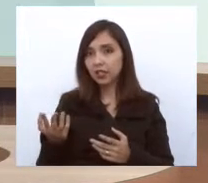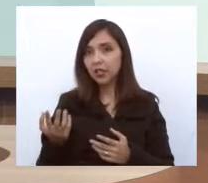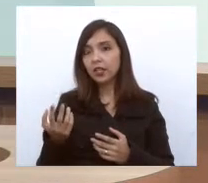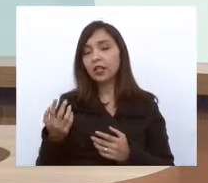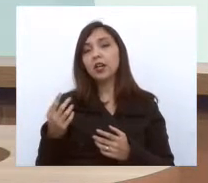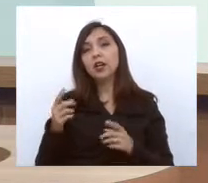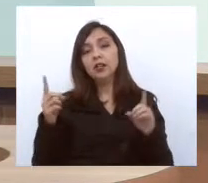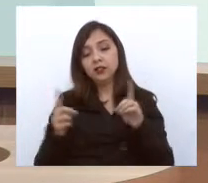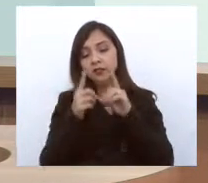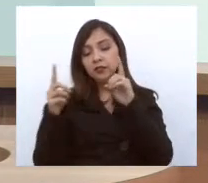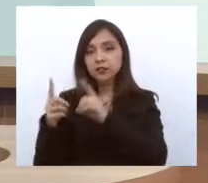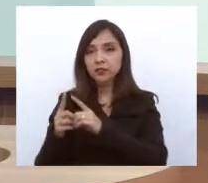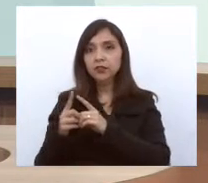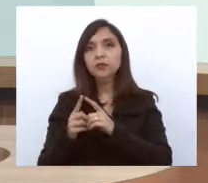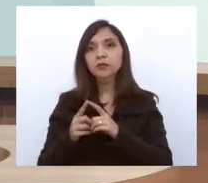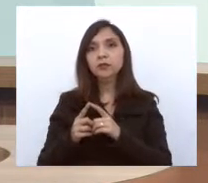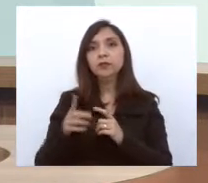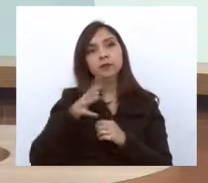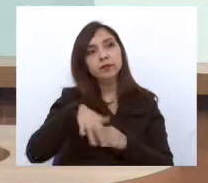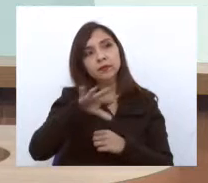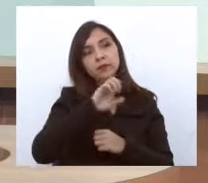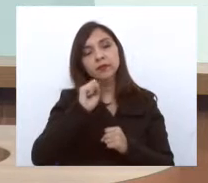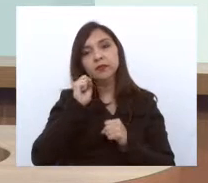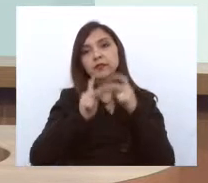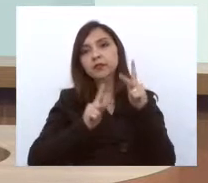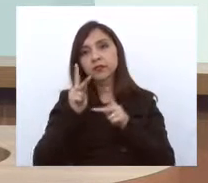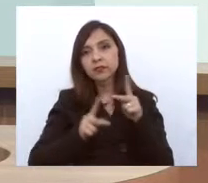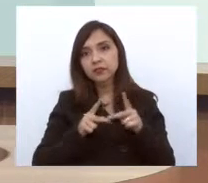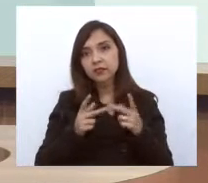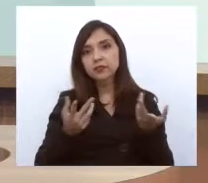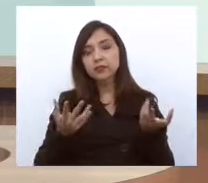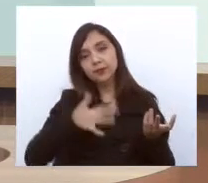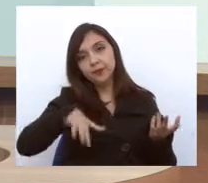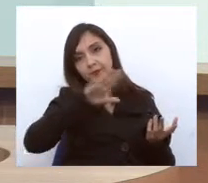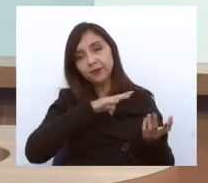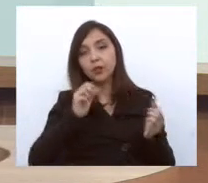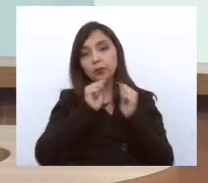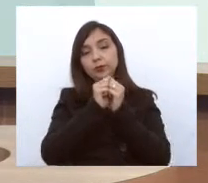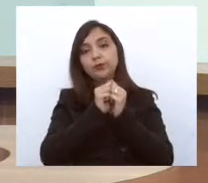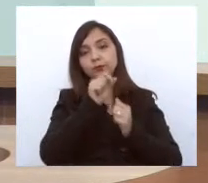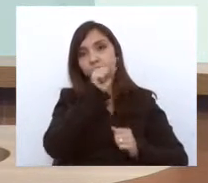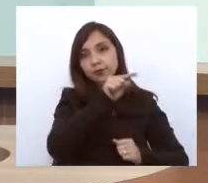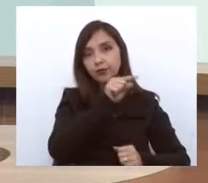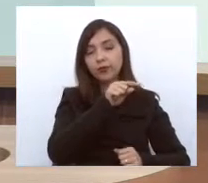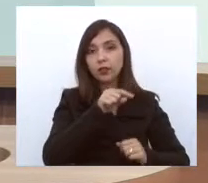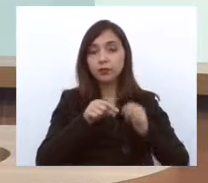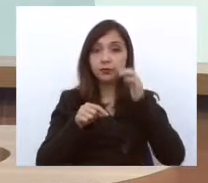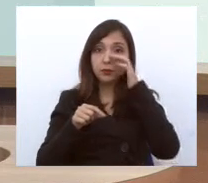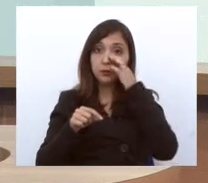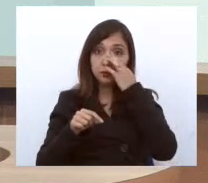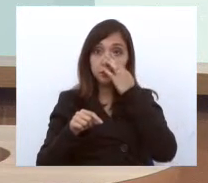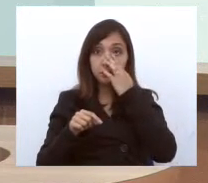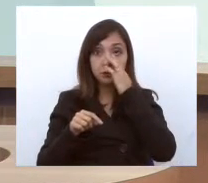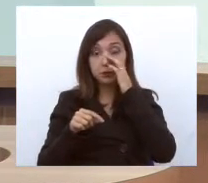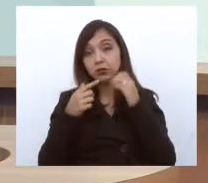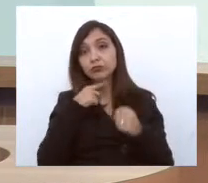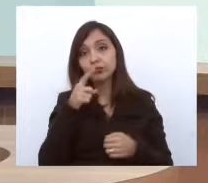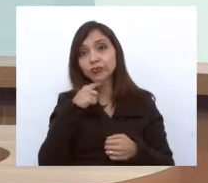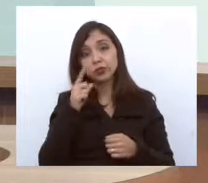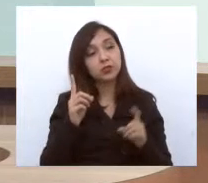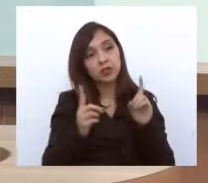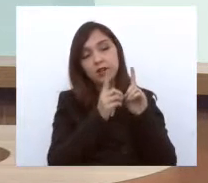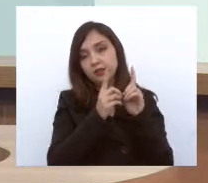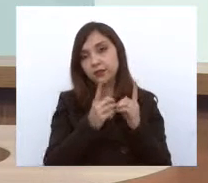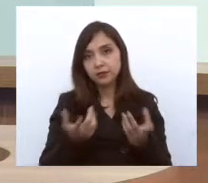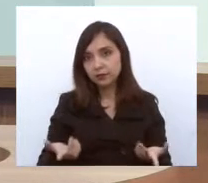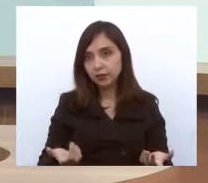atender as necessidades da nossa população nos mais longínquos. Eu estive com ele, vereador, eu não tenho como atender, entendeu? Eu não